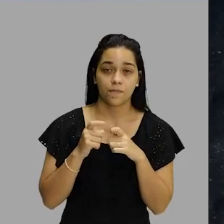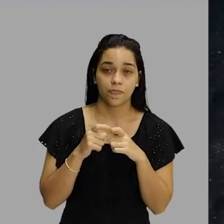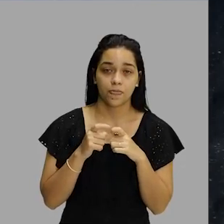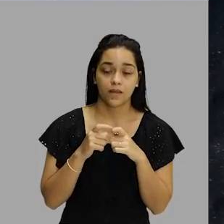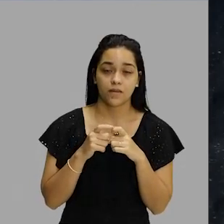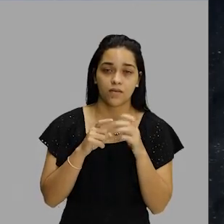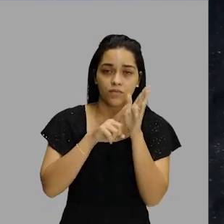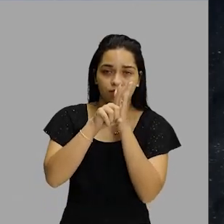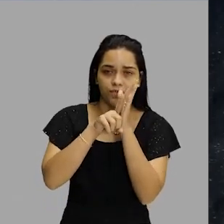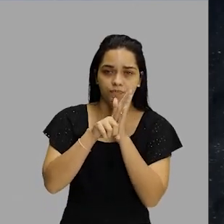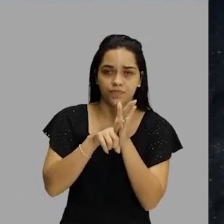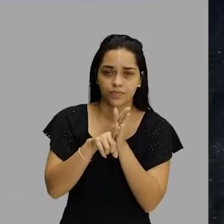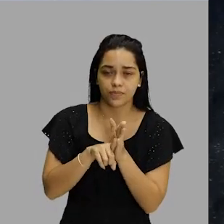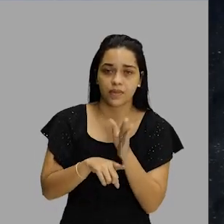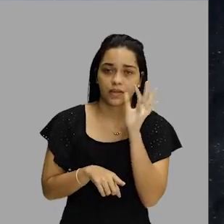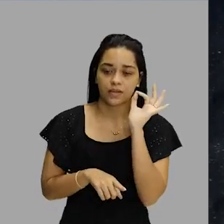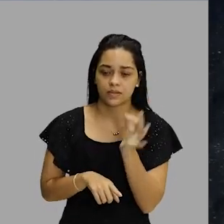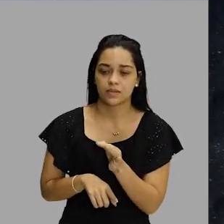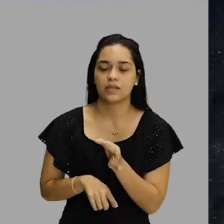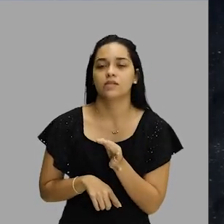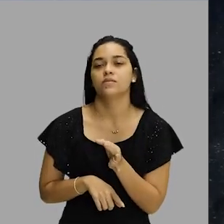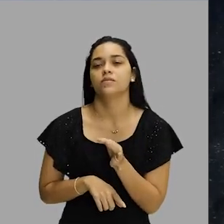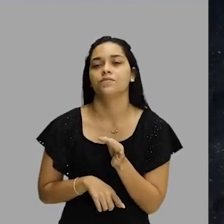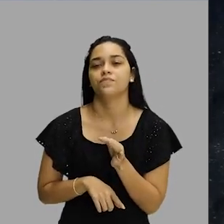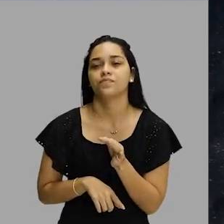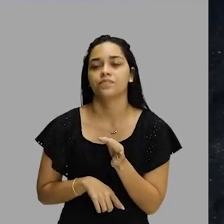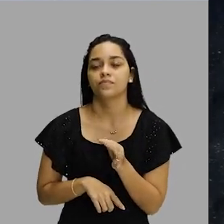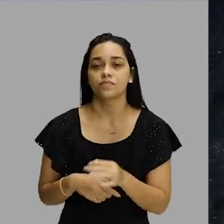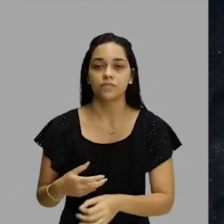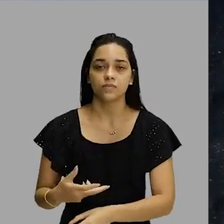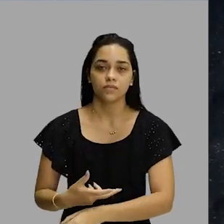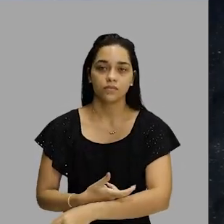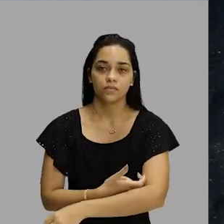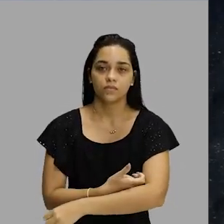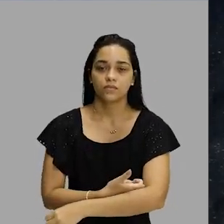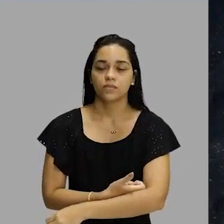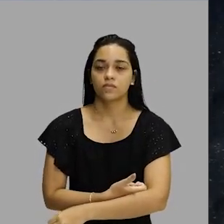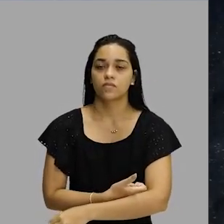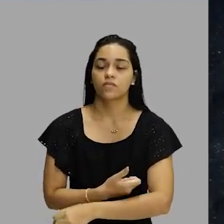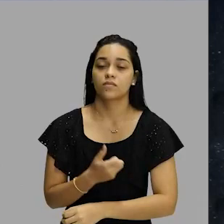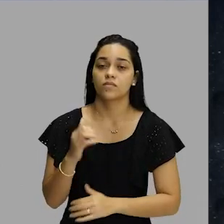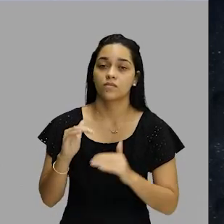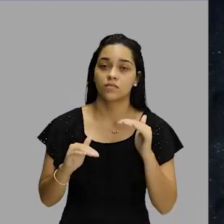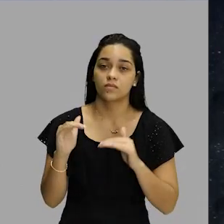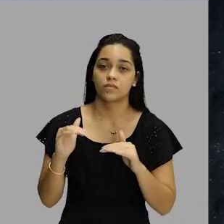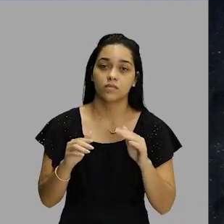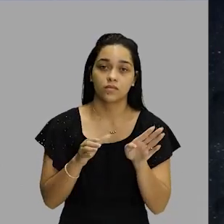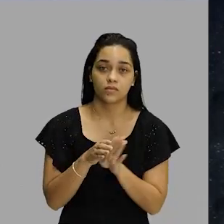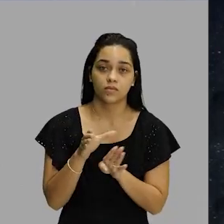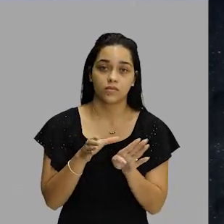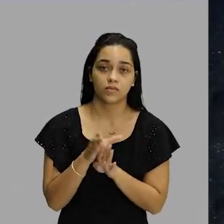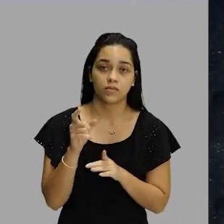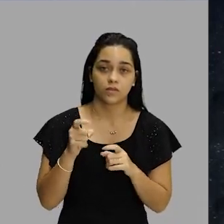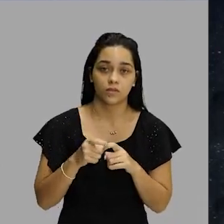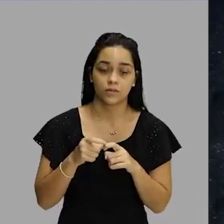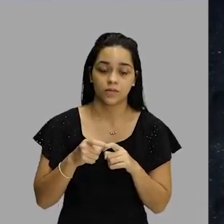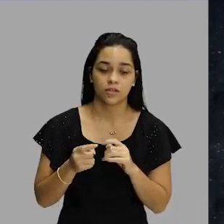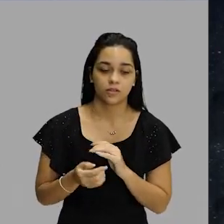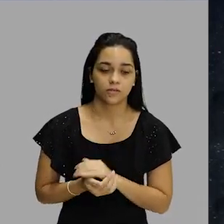fazer o diagnóstico corretamente, ele aplique lá antibióticos, né, de acordo com a recomendação